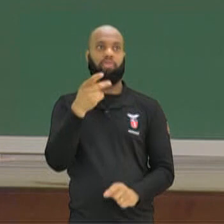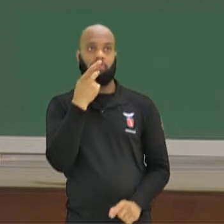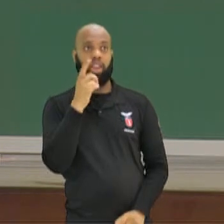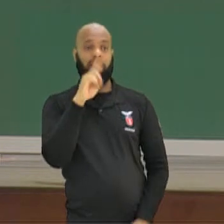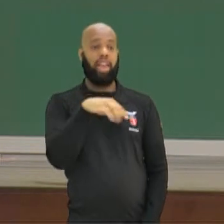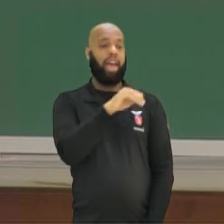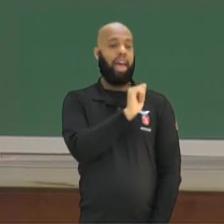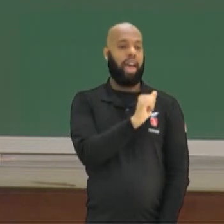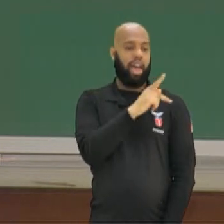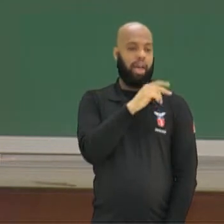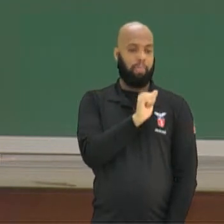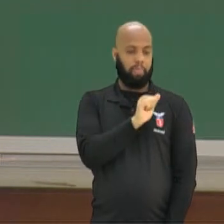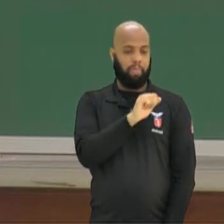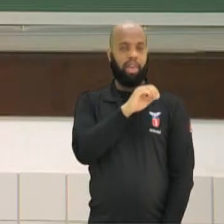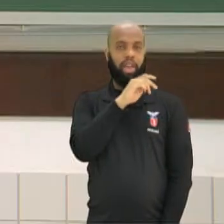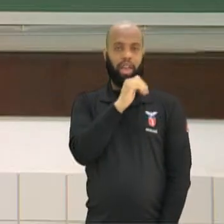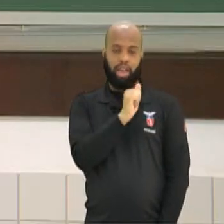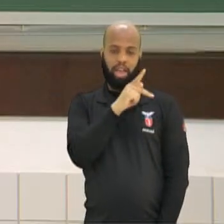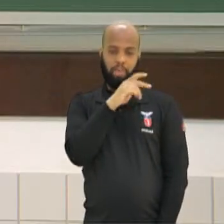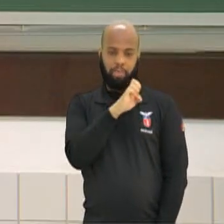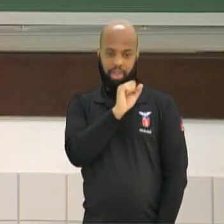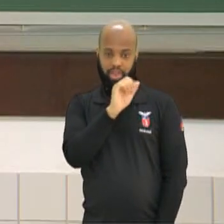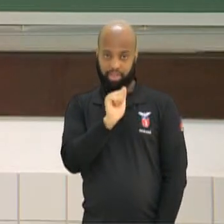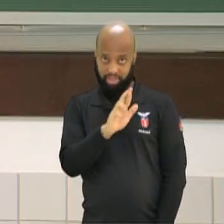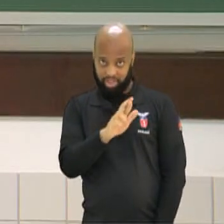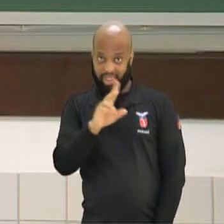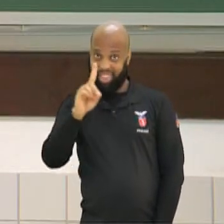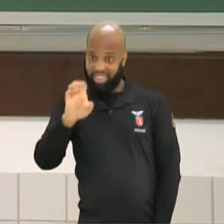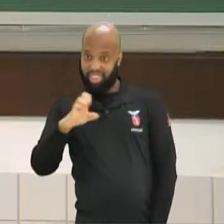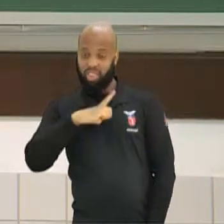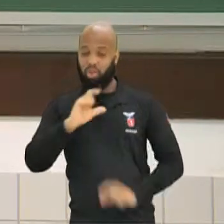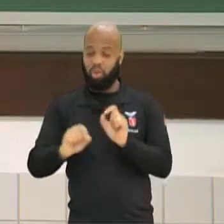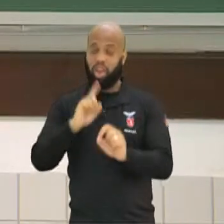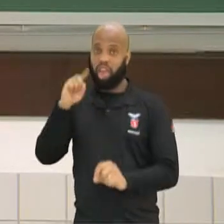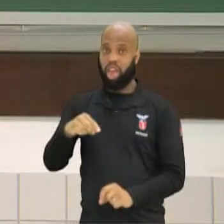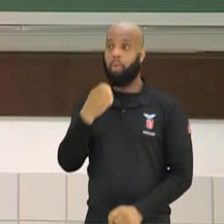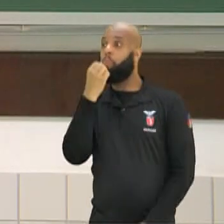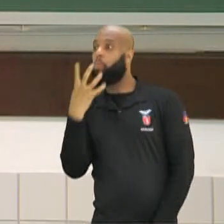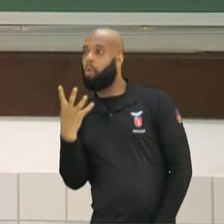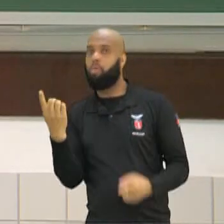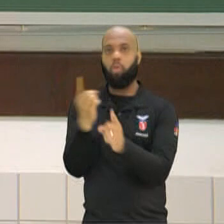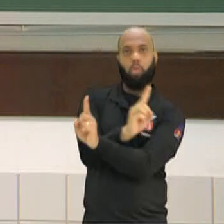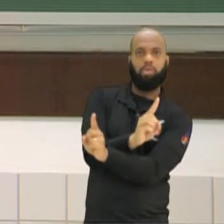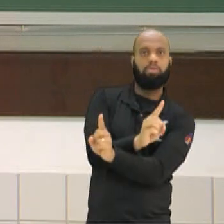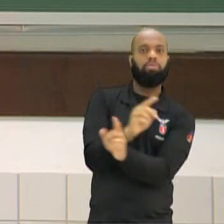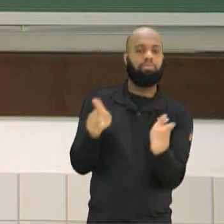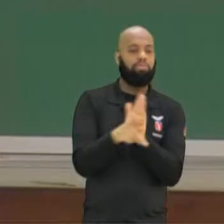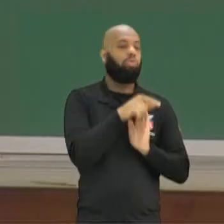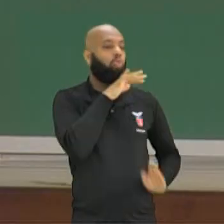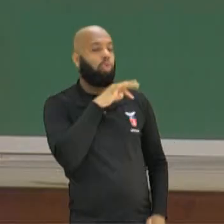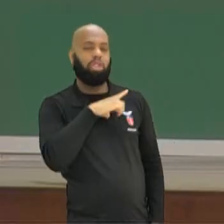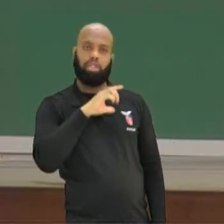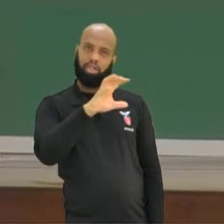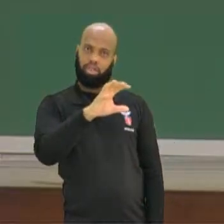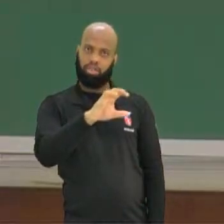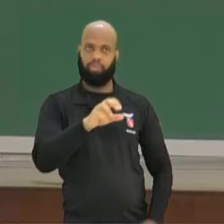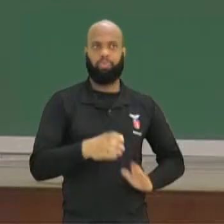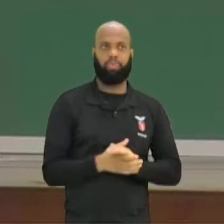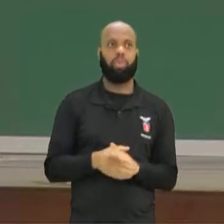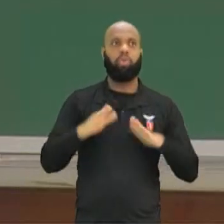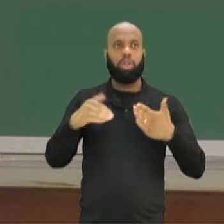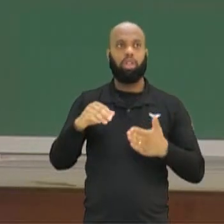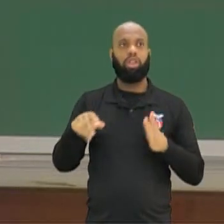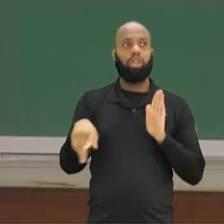apesar de, eu tenho uma coisa boa, contradigo uma coisa ruim. Se eu tenho uma coisa ruim, contradigo uma coisa boa.